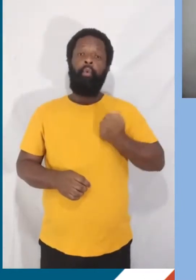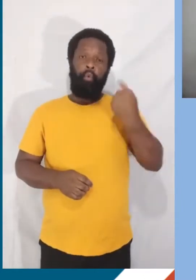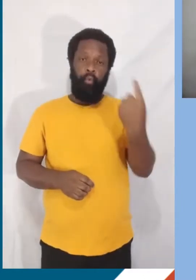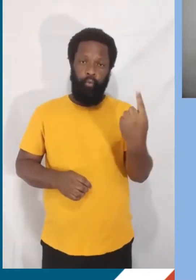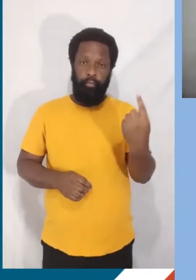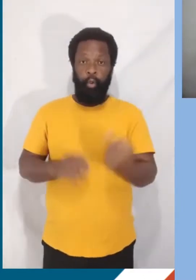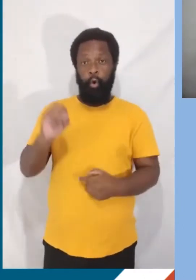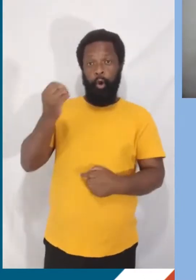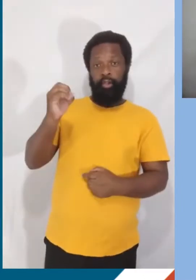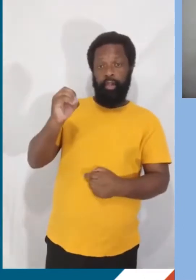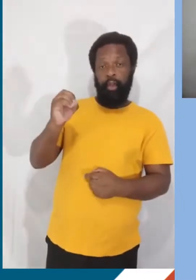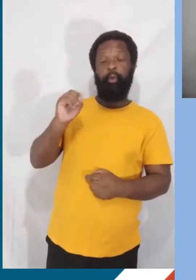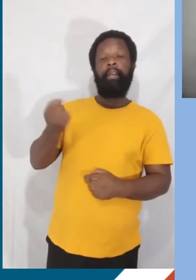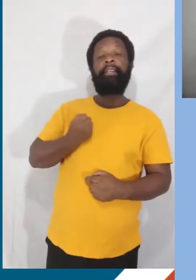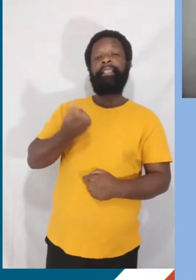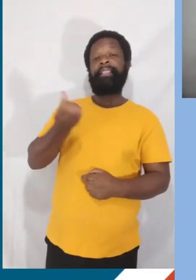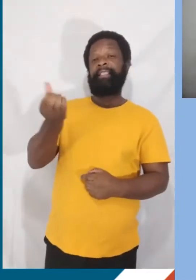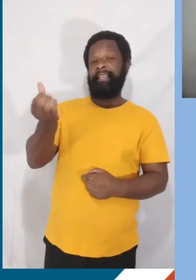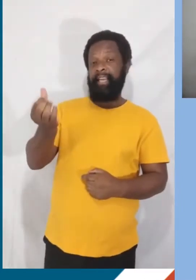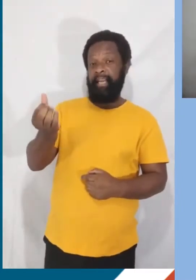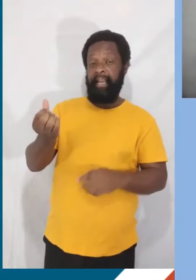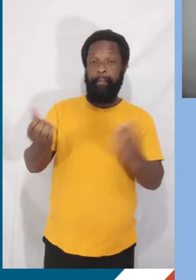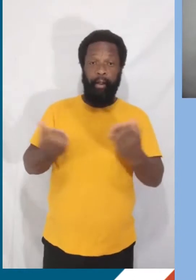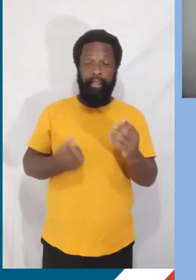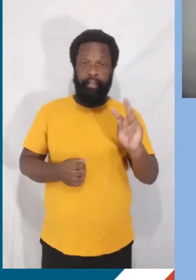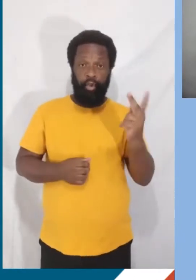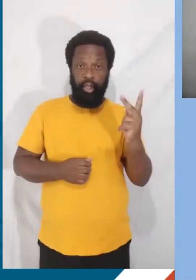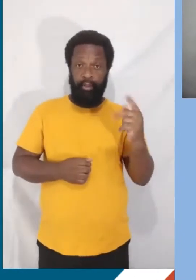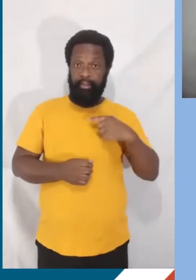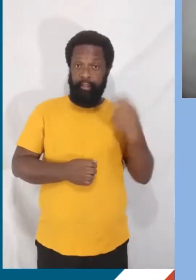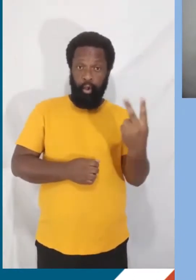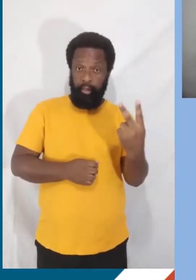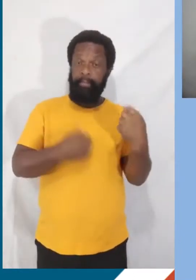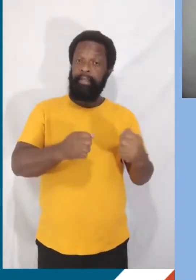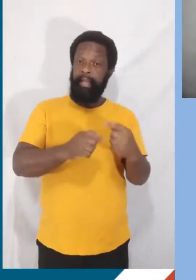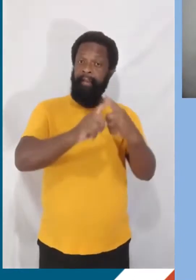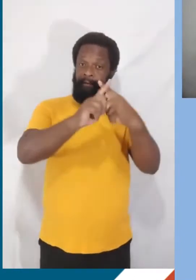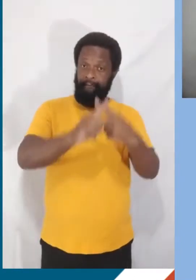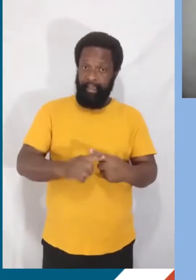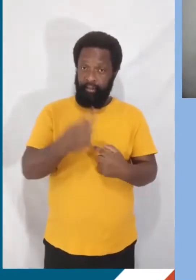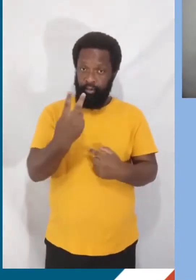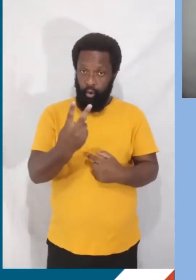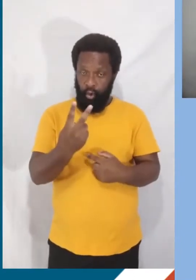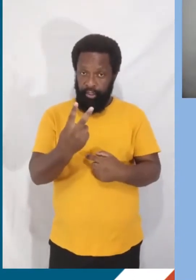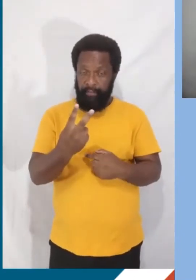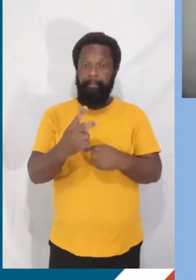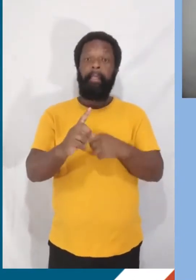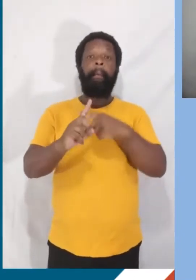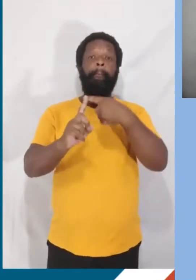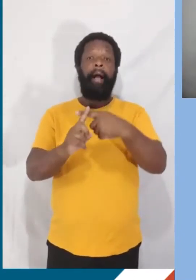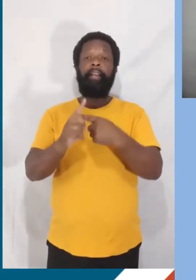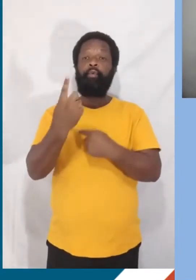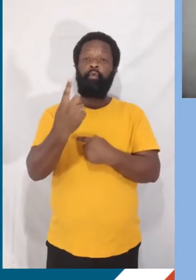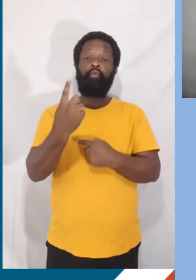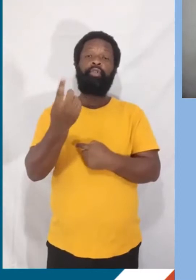vale 16, que a gente discutiu no exemplo 1. Mas agora eu tenho 2 hidrogênios, então eu tenho que multiplicar por 2 e somar com um do hidrogênio, que é